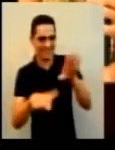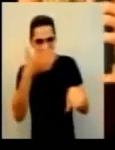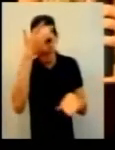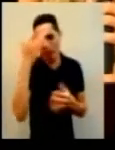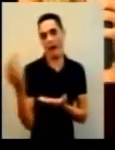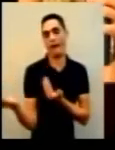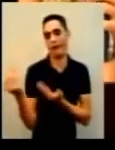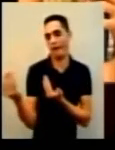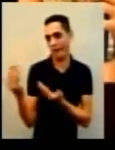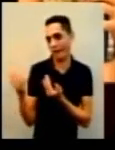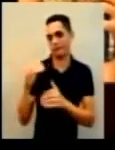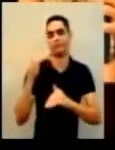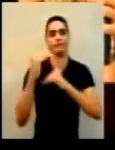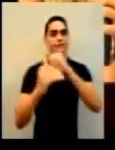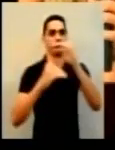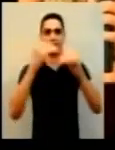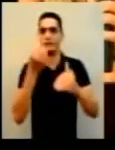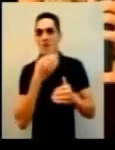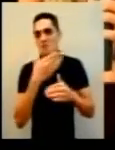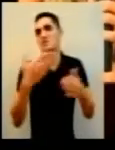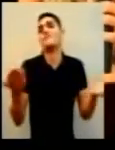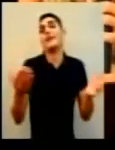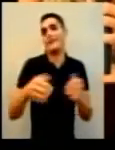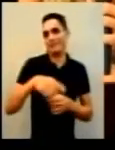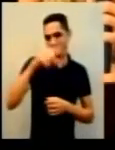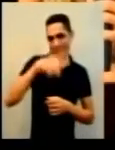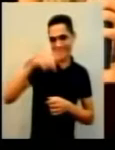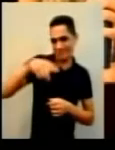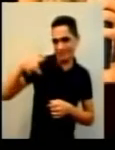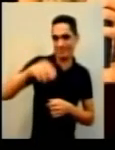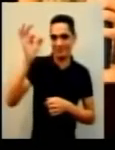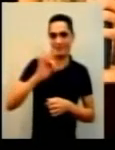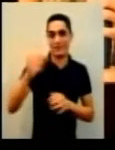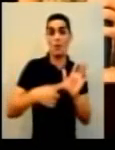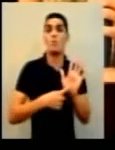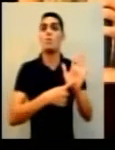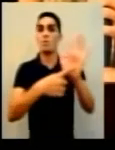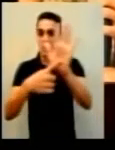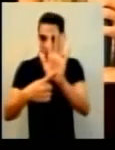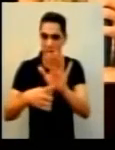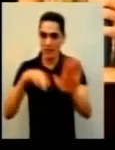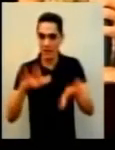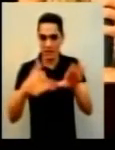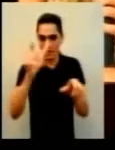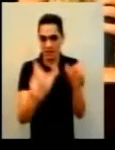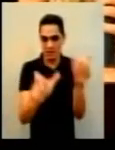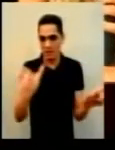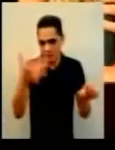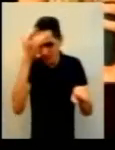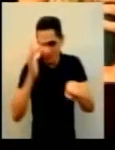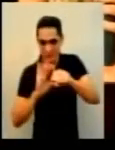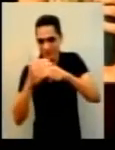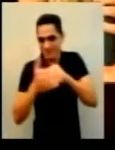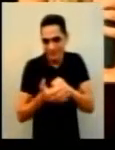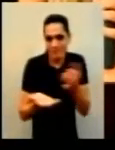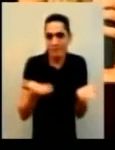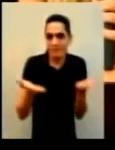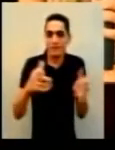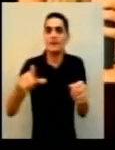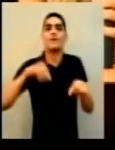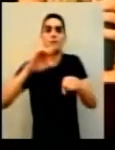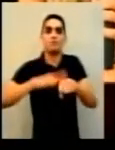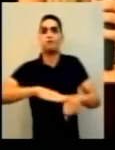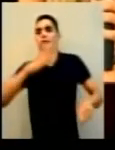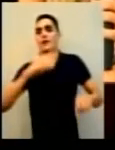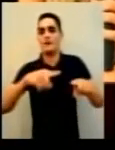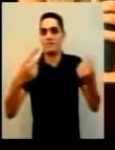evoluir bem, né? As estatísticas mostram que os casos leves nessa faixa etária é a maioria, porém,